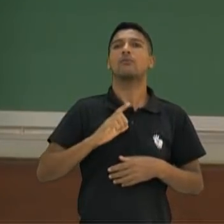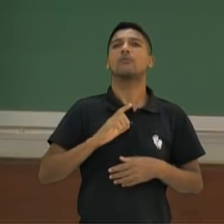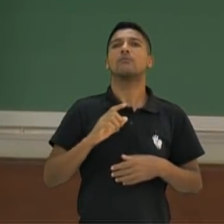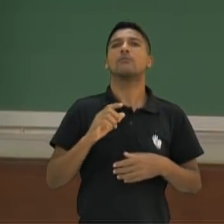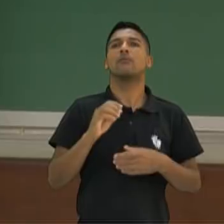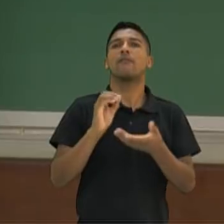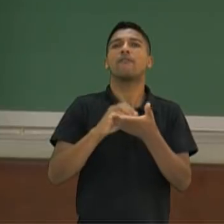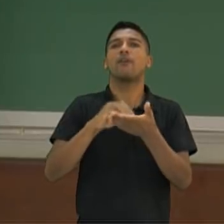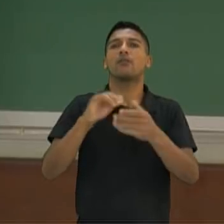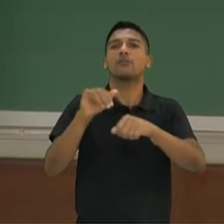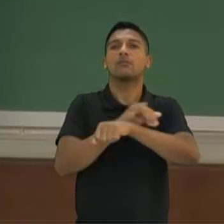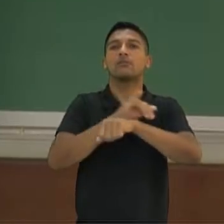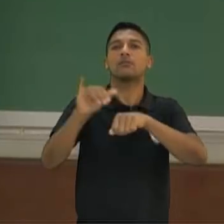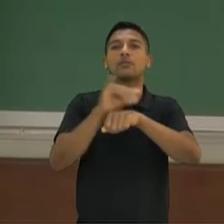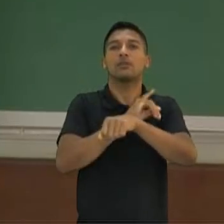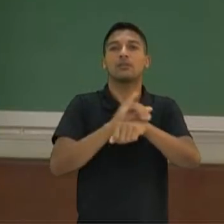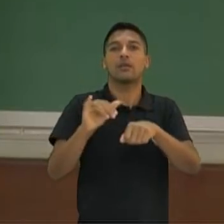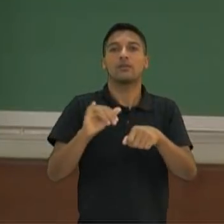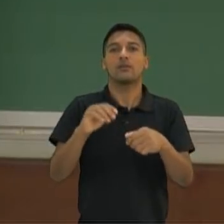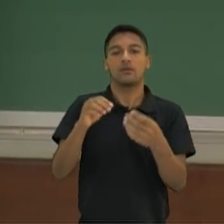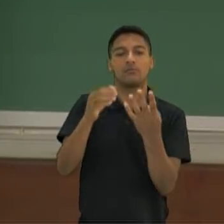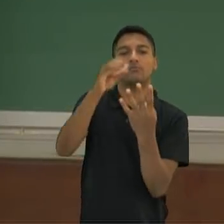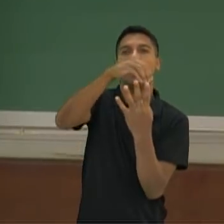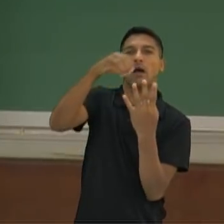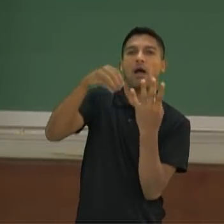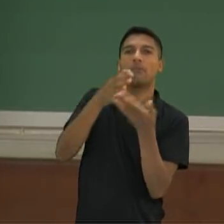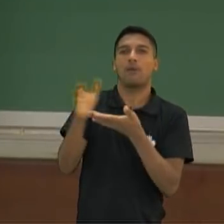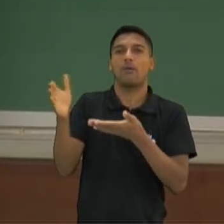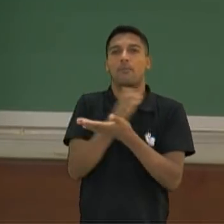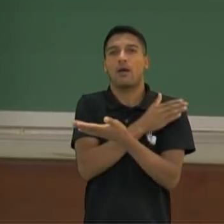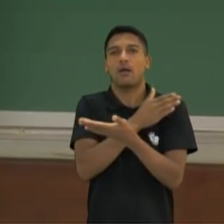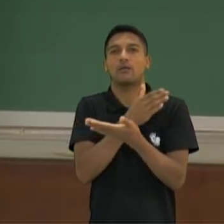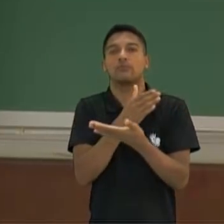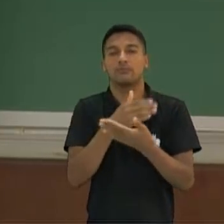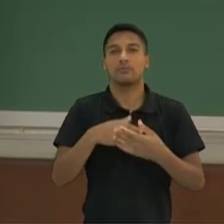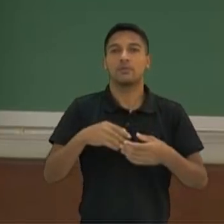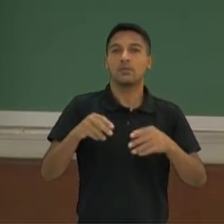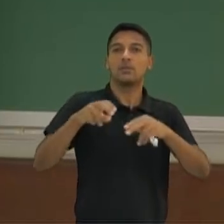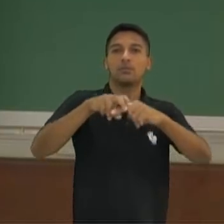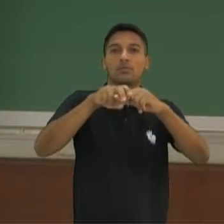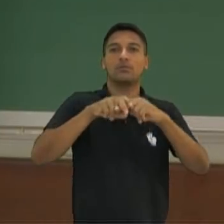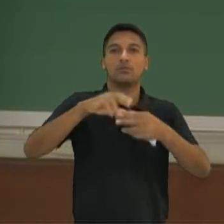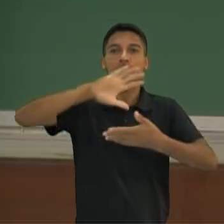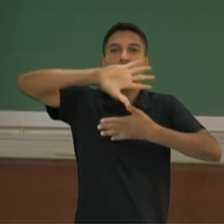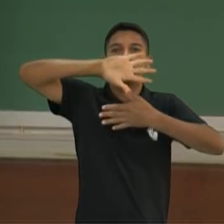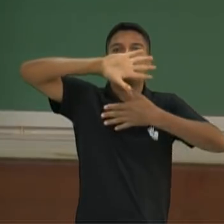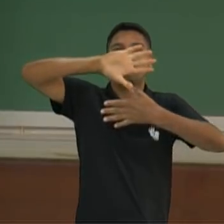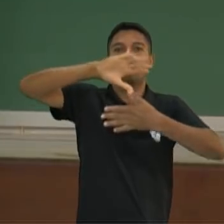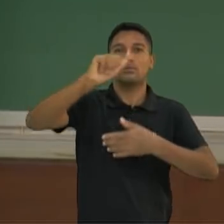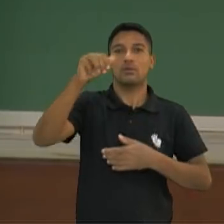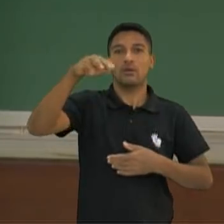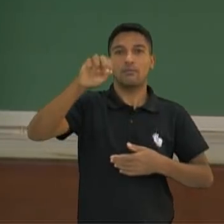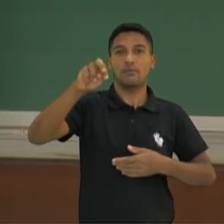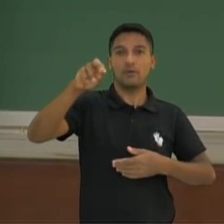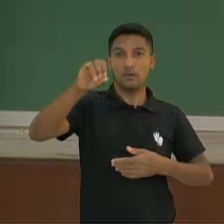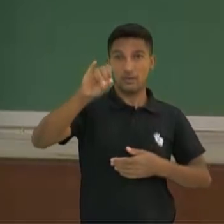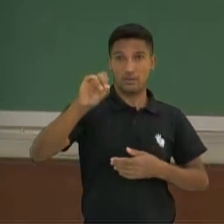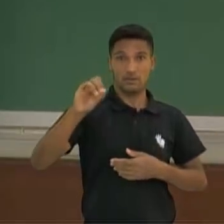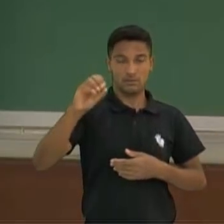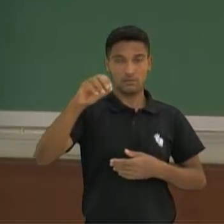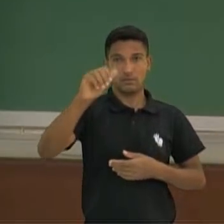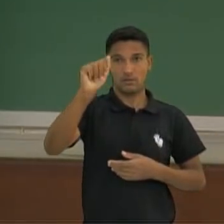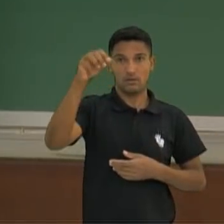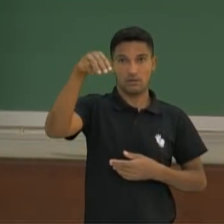sistematização sólida da divisão do lixo. Então, quando olhamos a América Latina, o problema reside em literalmente fazer